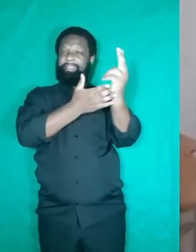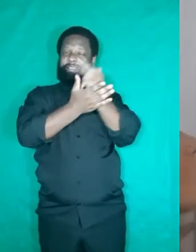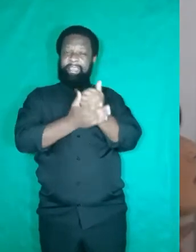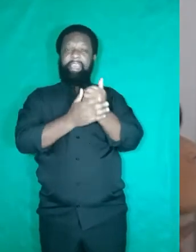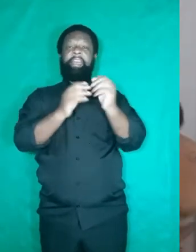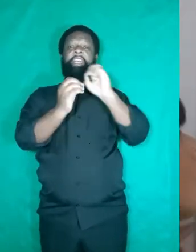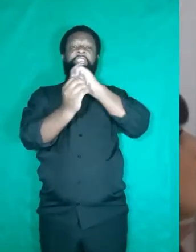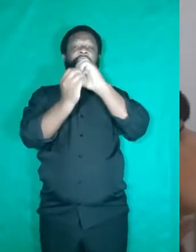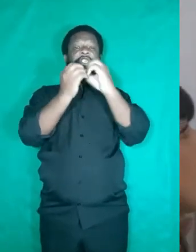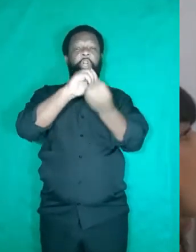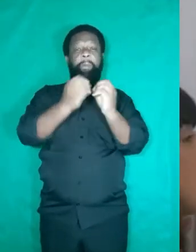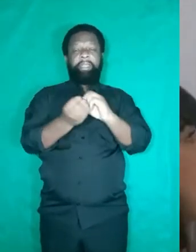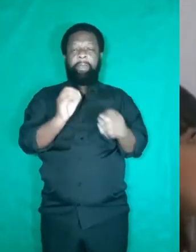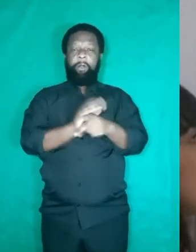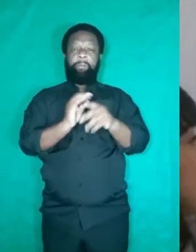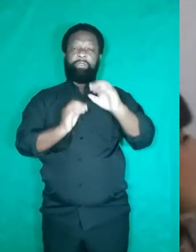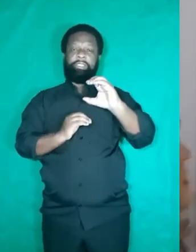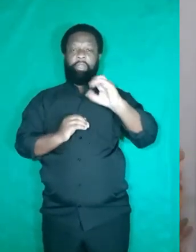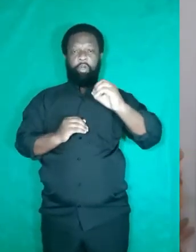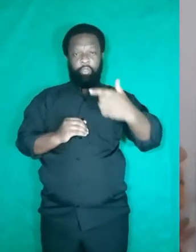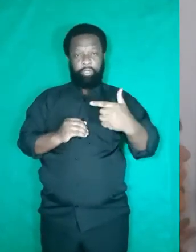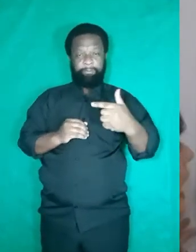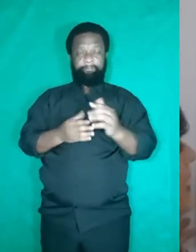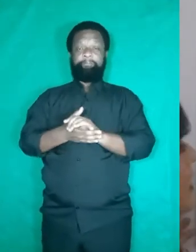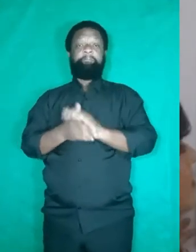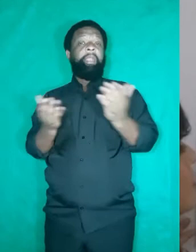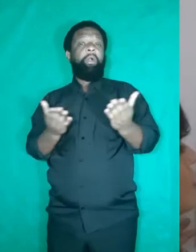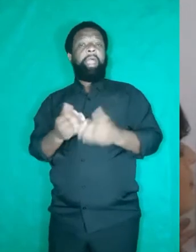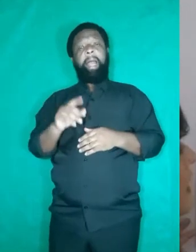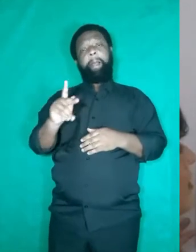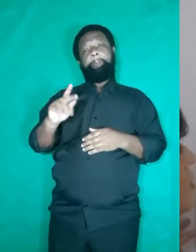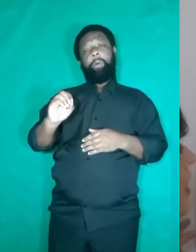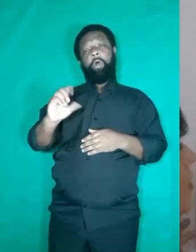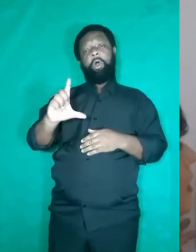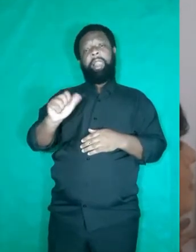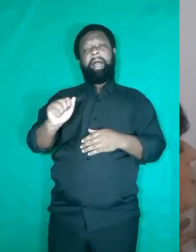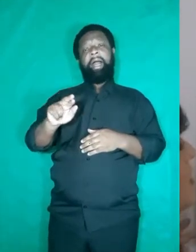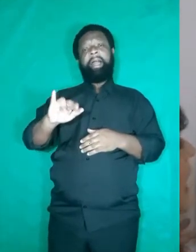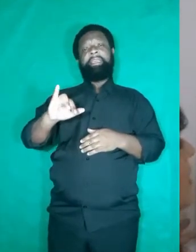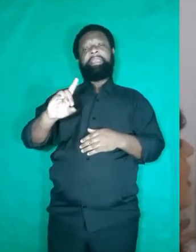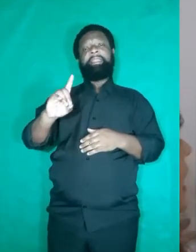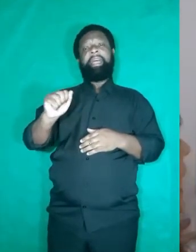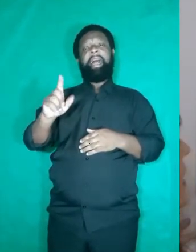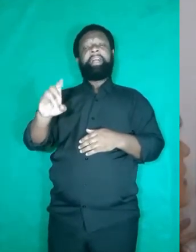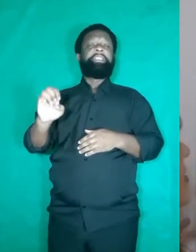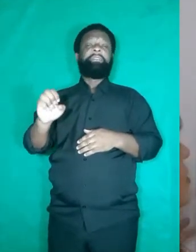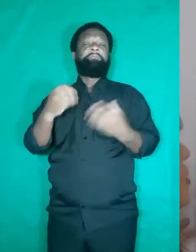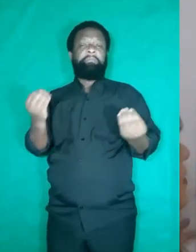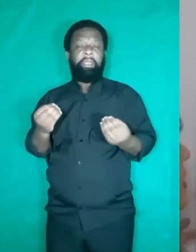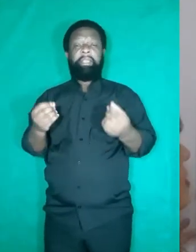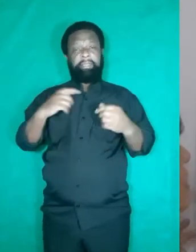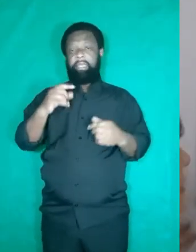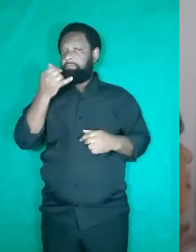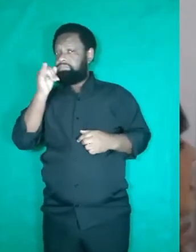do CO2. E a polaridade da ligação? Aqui existe diferença de eletronegatividade, aqui